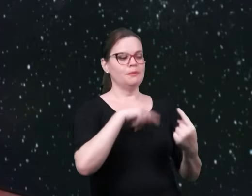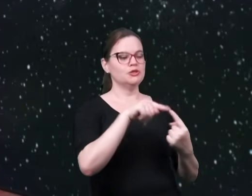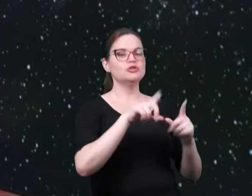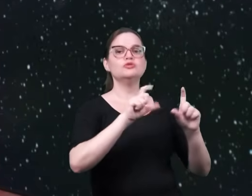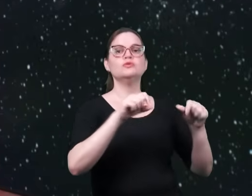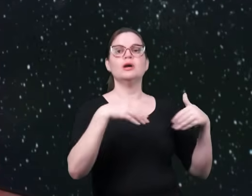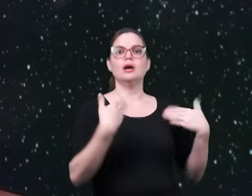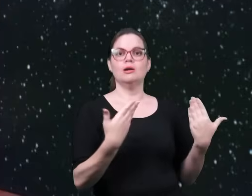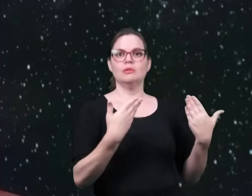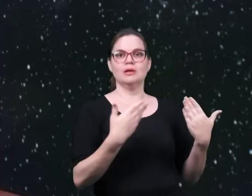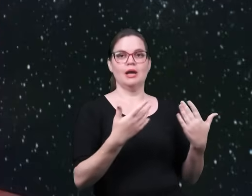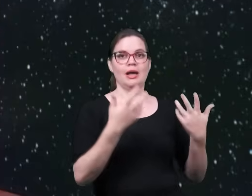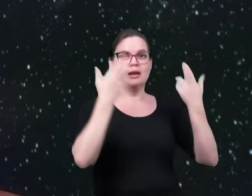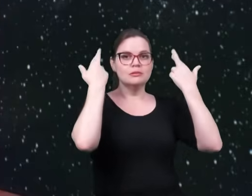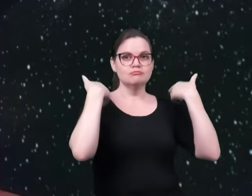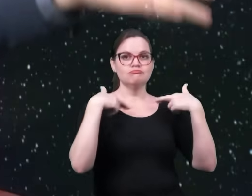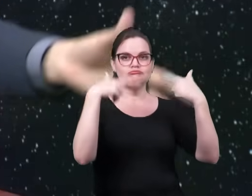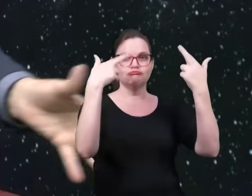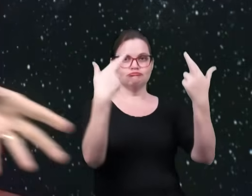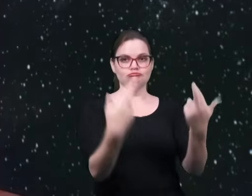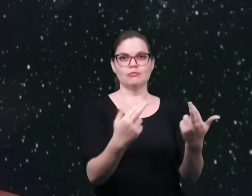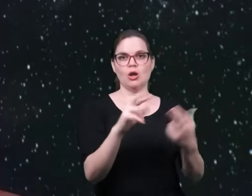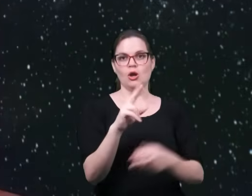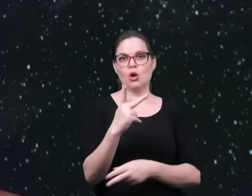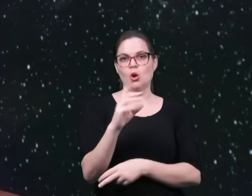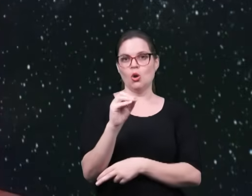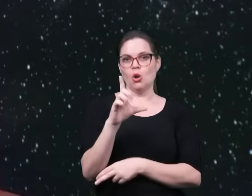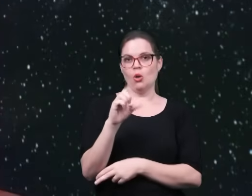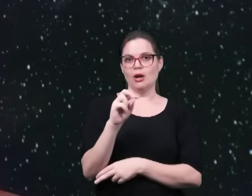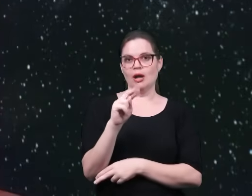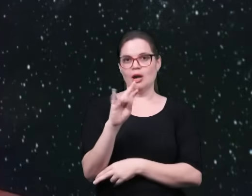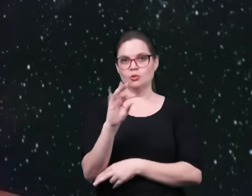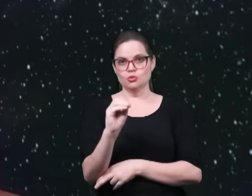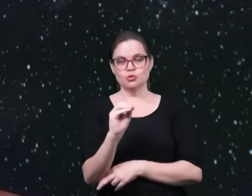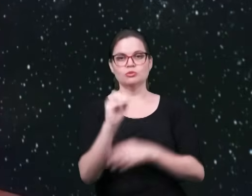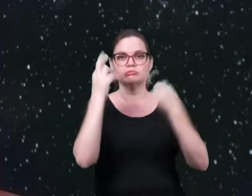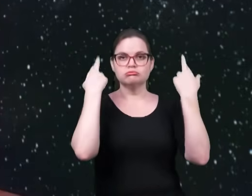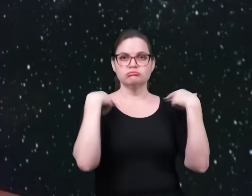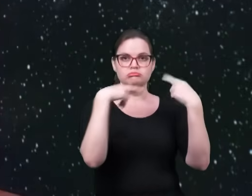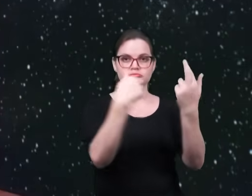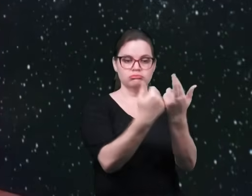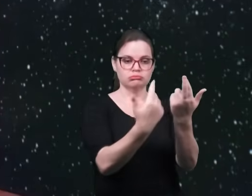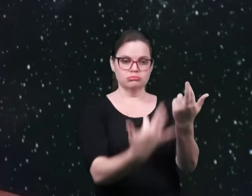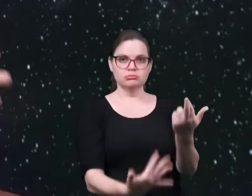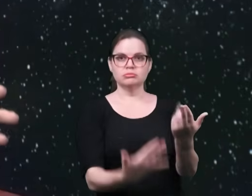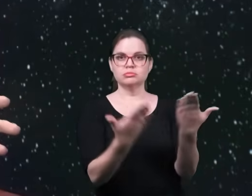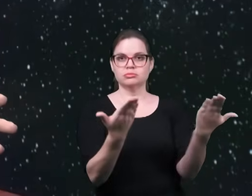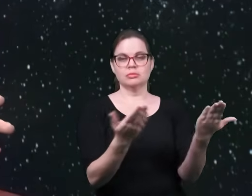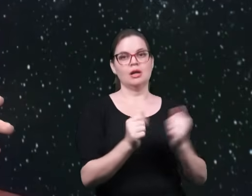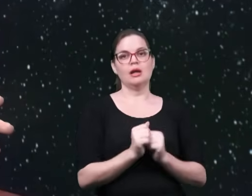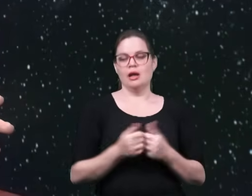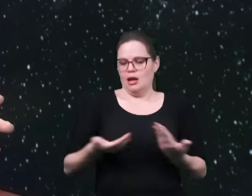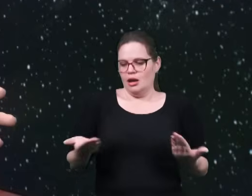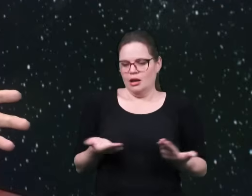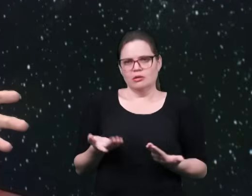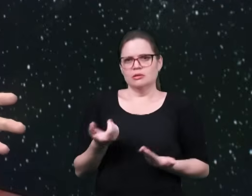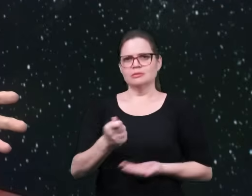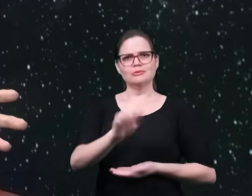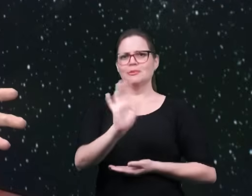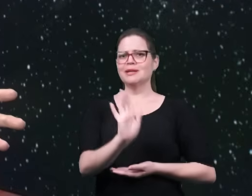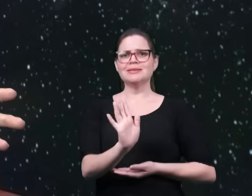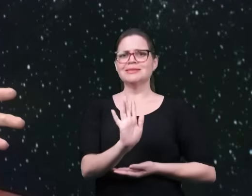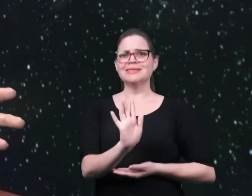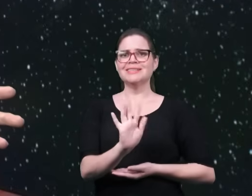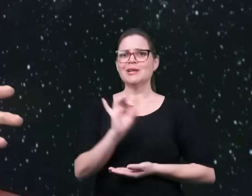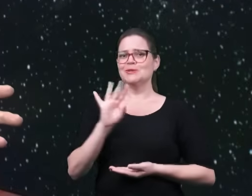o holocausto, eram os sacrifícios, tudo aquilo. Agora não, você só precisa de Jesus, você só precisa